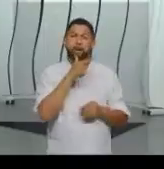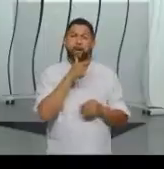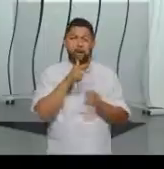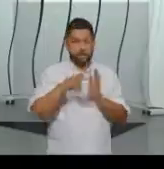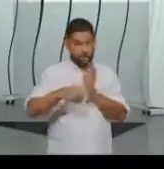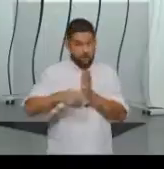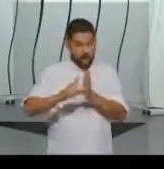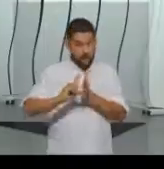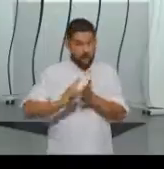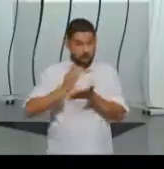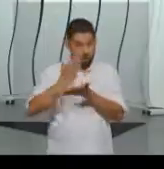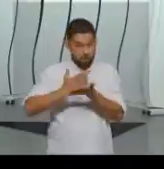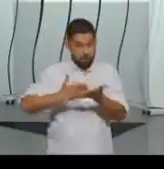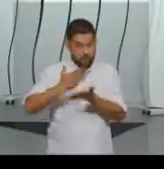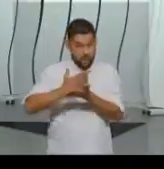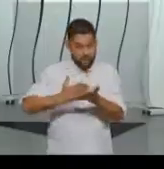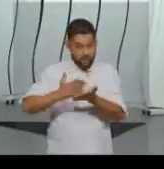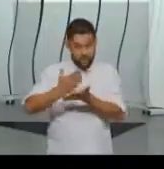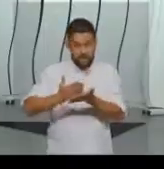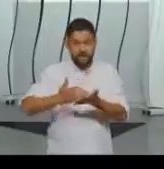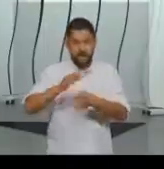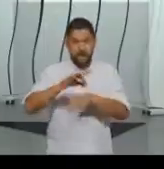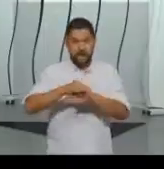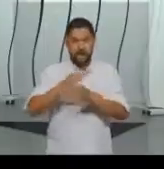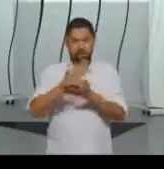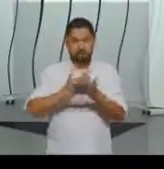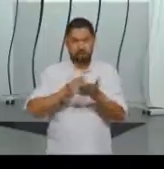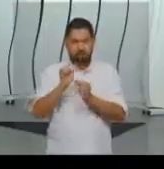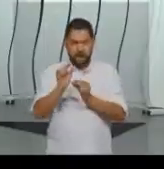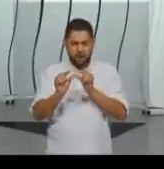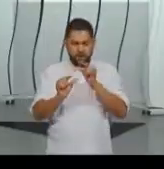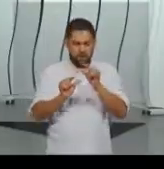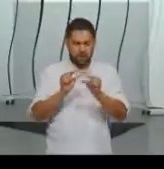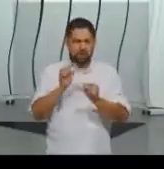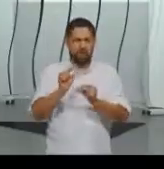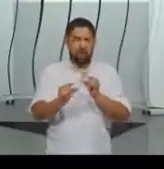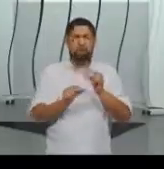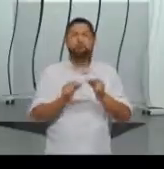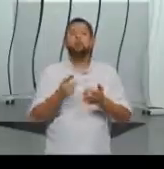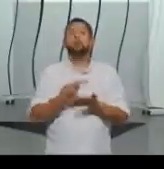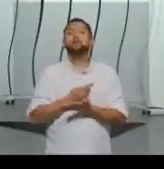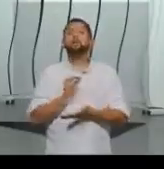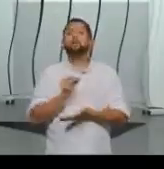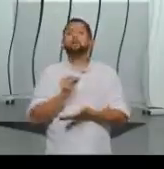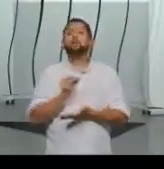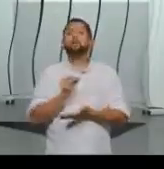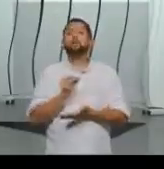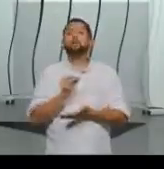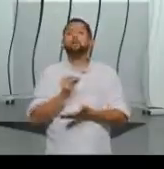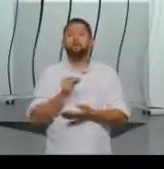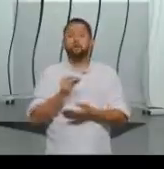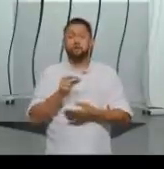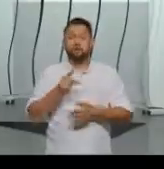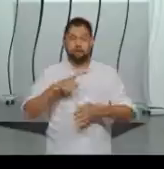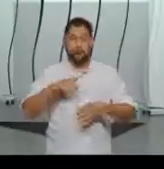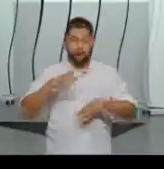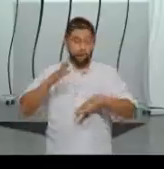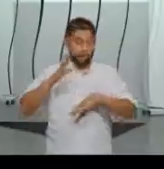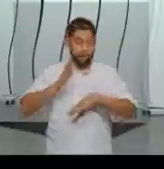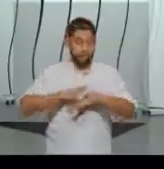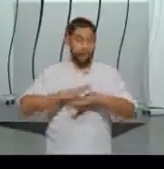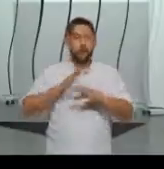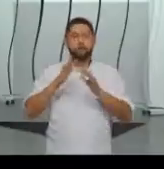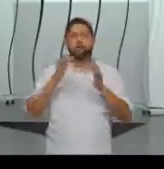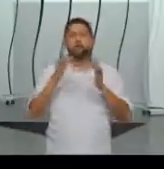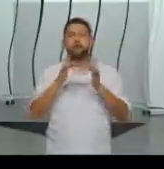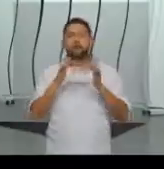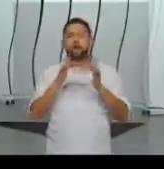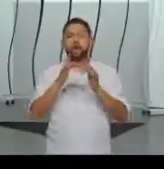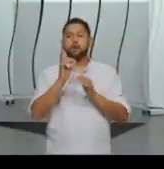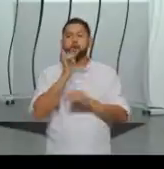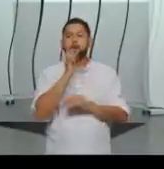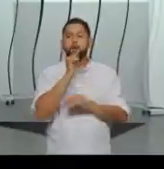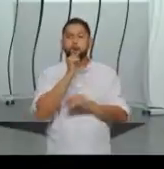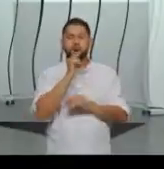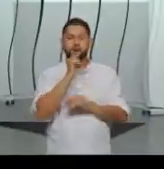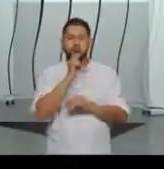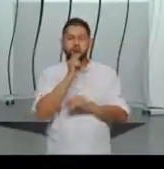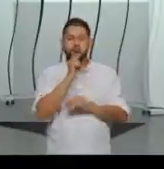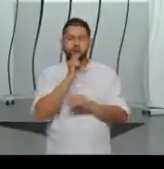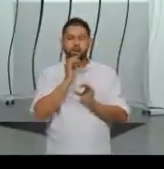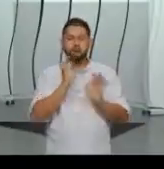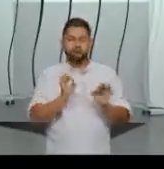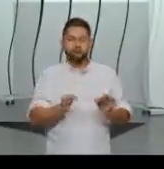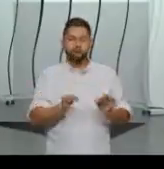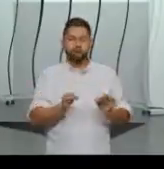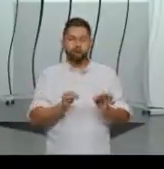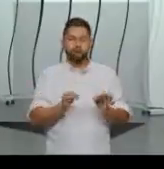essa carne, que eu coloco essa carne mais picadinha, o que vai acontecer? Mais superfície de contato vai estar em contato ali